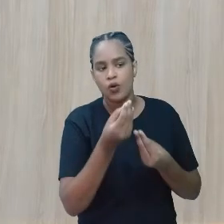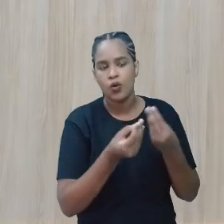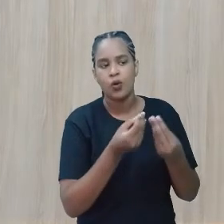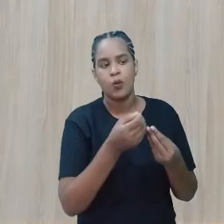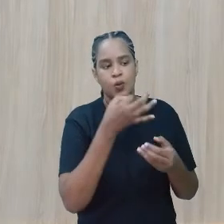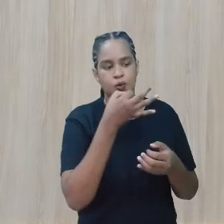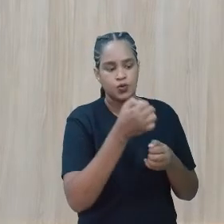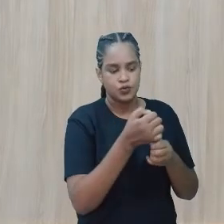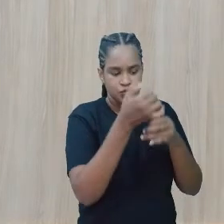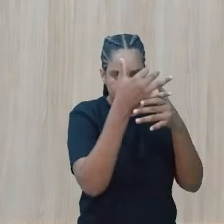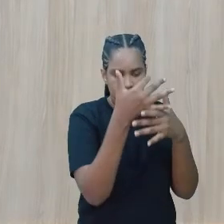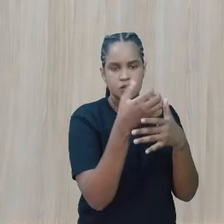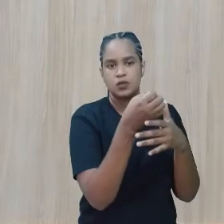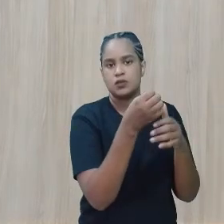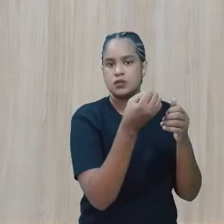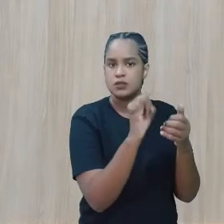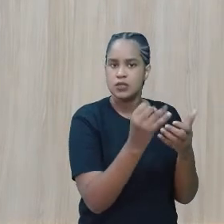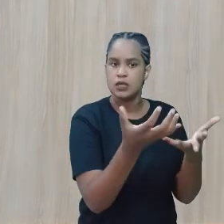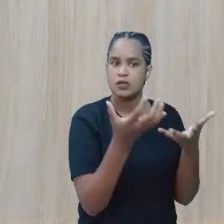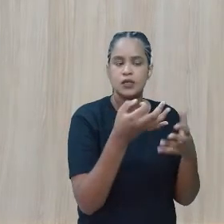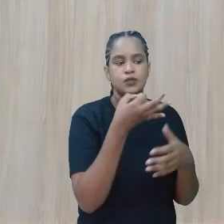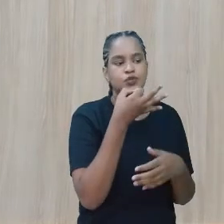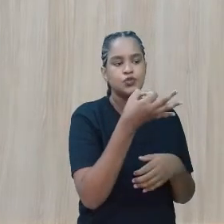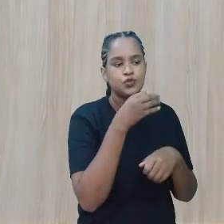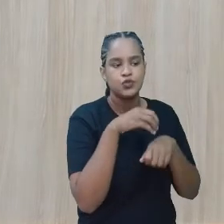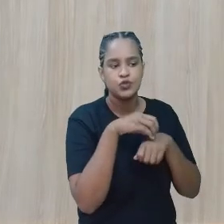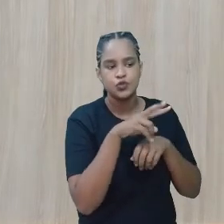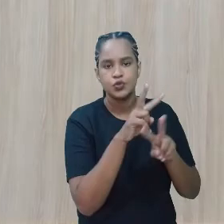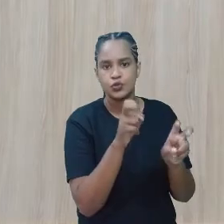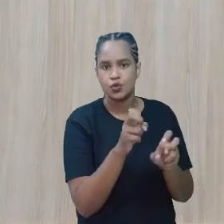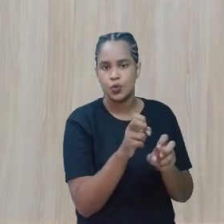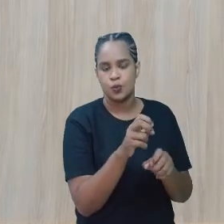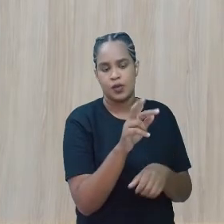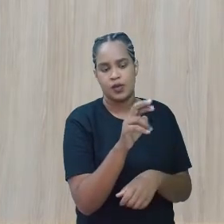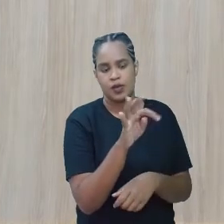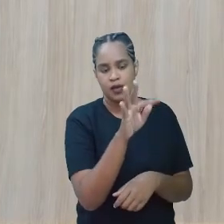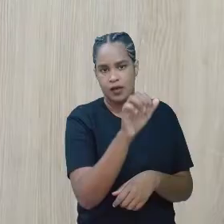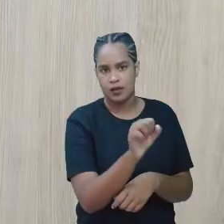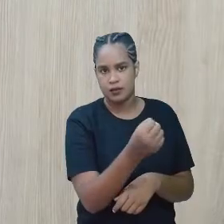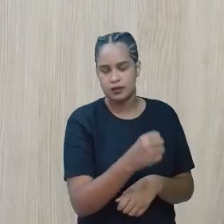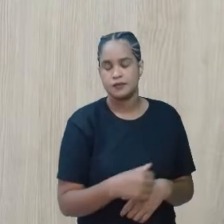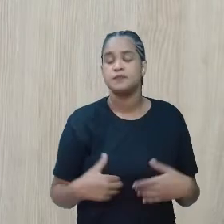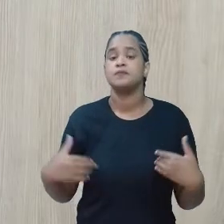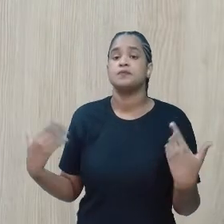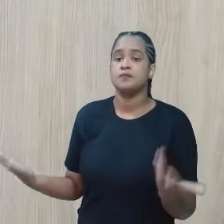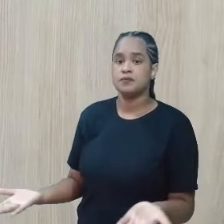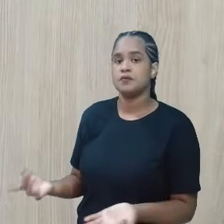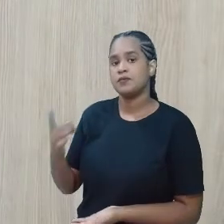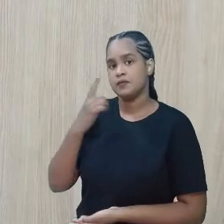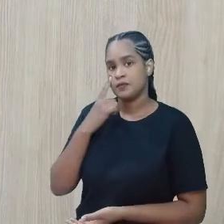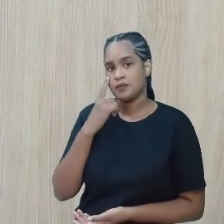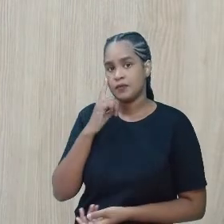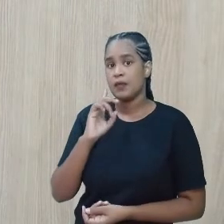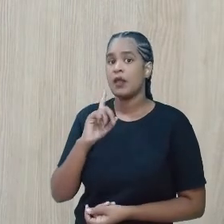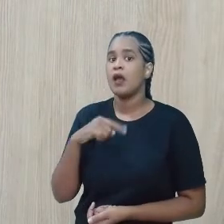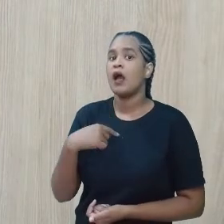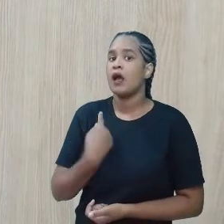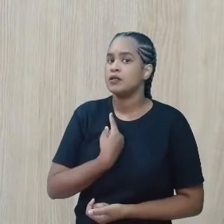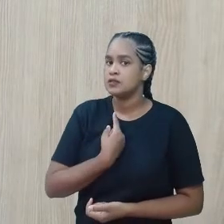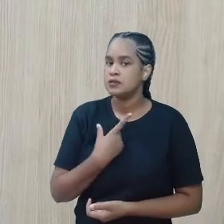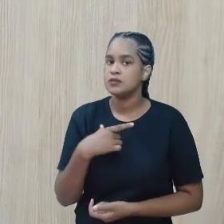chat, se ela tem alguma colocação a fazer em relação ao estudo de retas. Então, né, pessoal, a gente tem aqui o